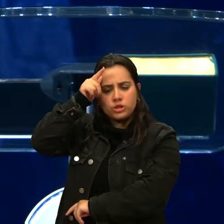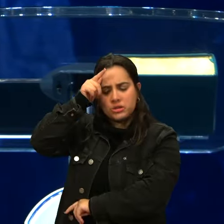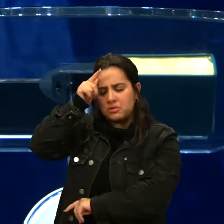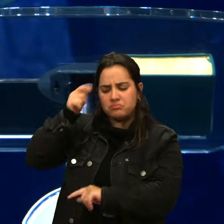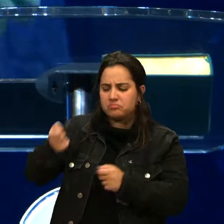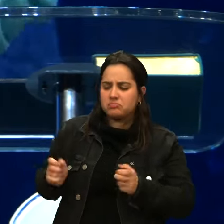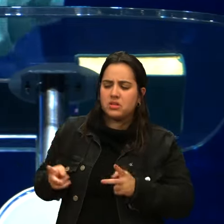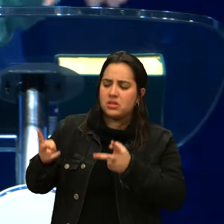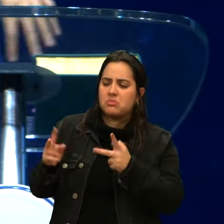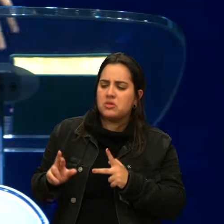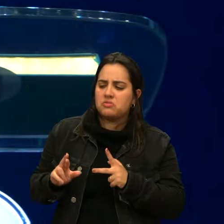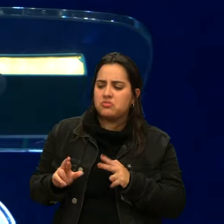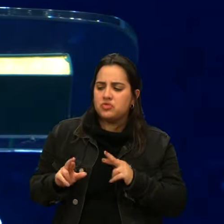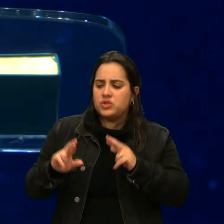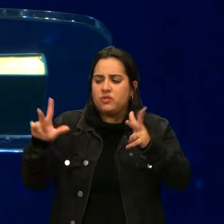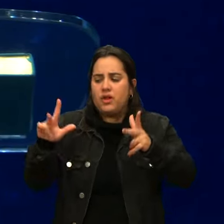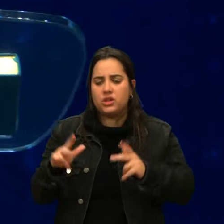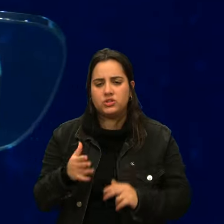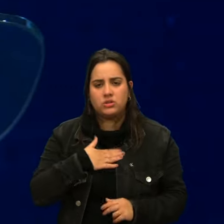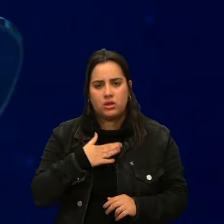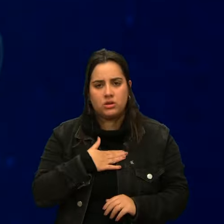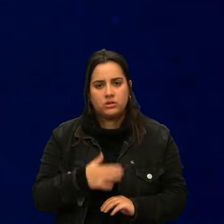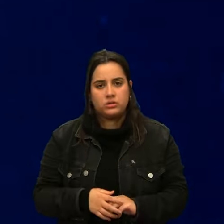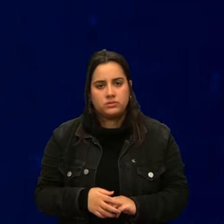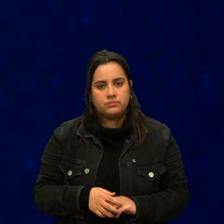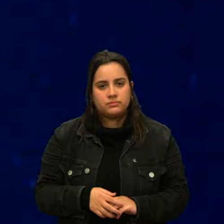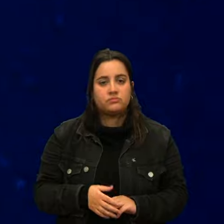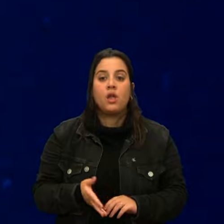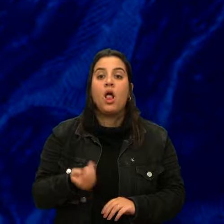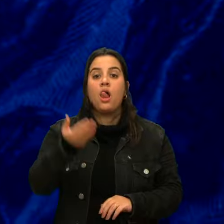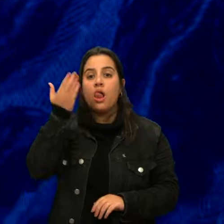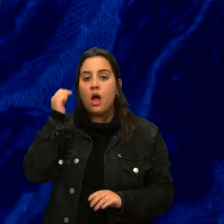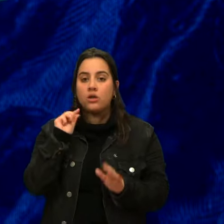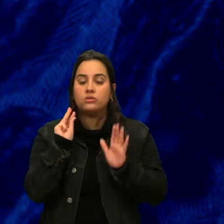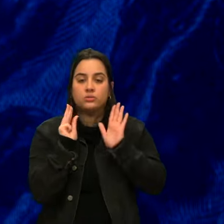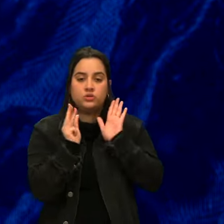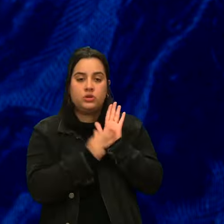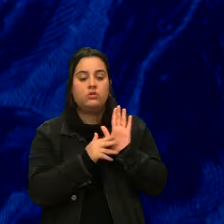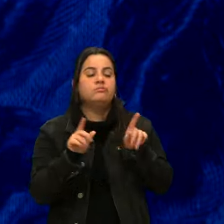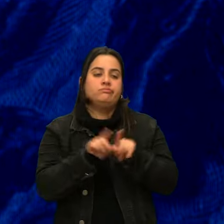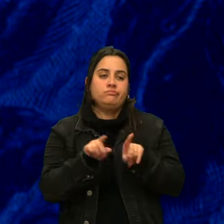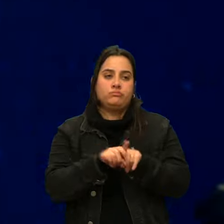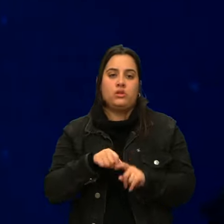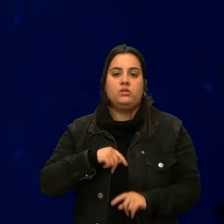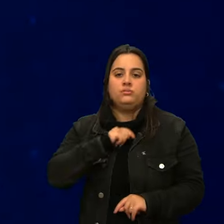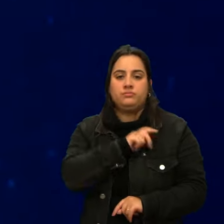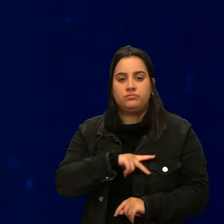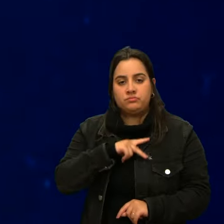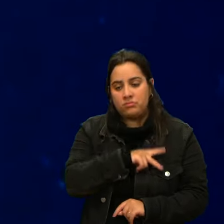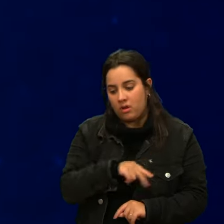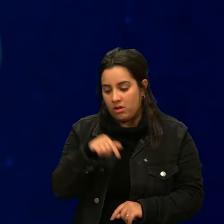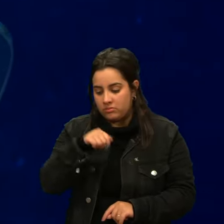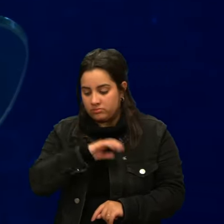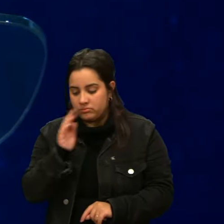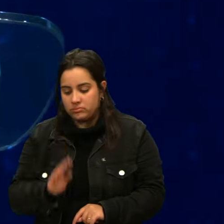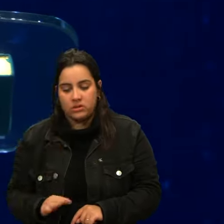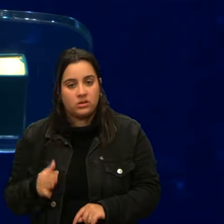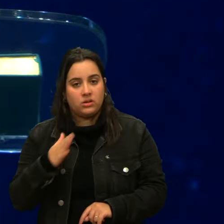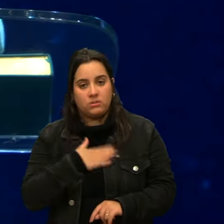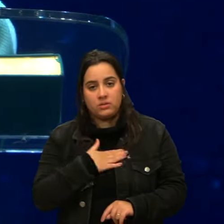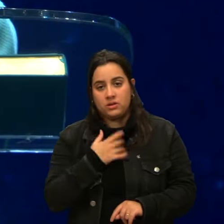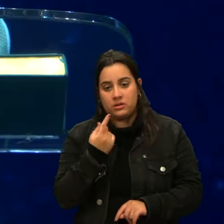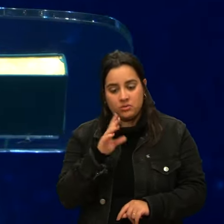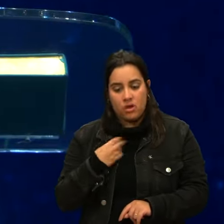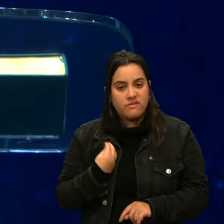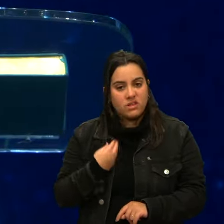nossa e não é igual à nossa, nem no tempo de Daniel, nem no tempo de Paulo, nem lá no Congo, nem aqui, nem na minha, nem na